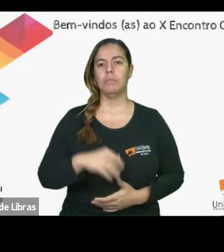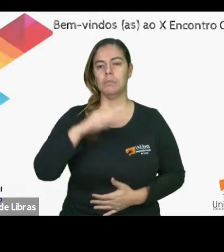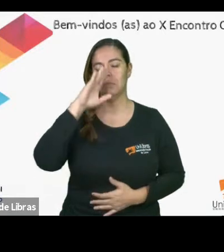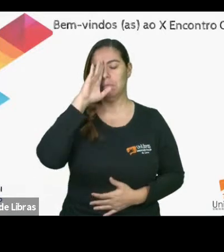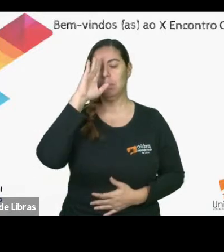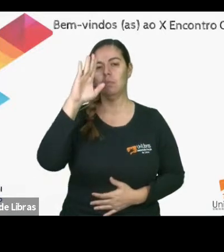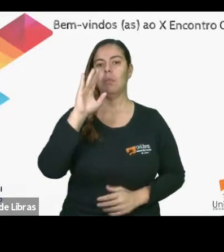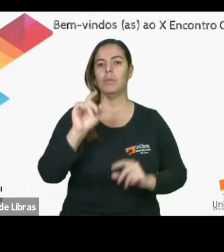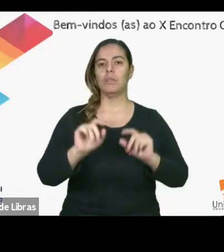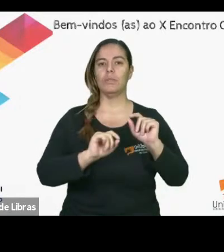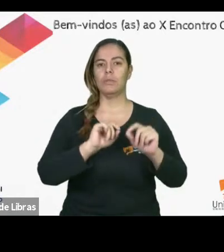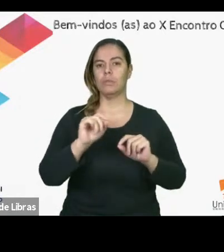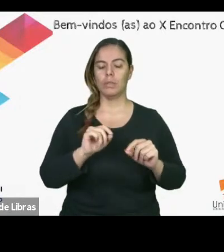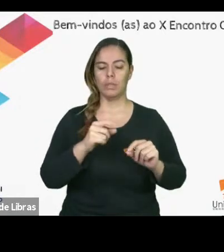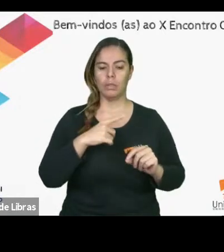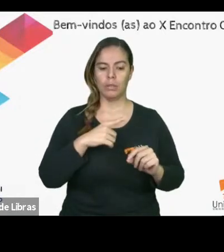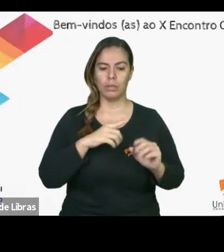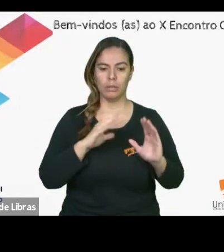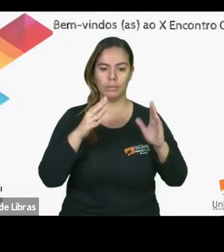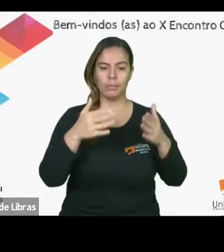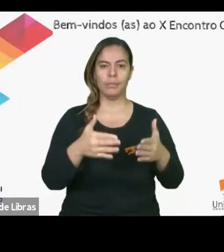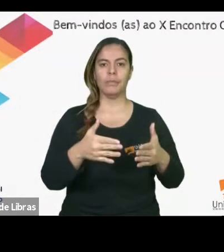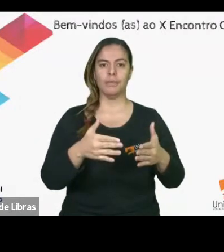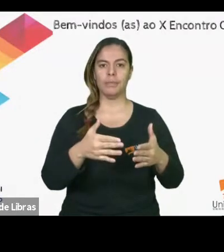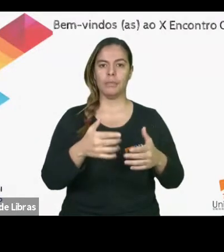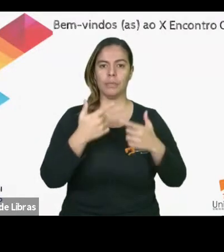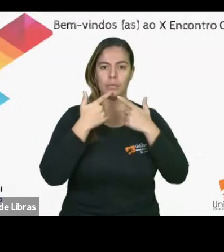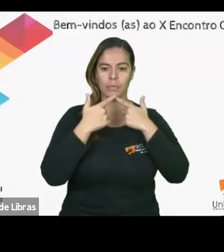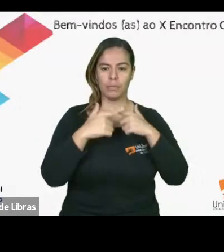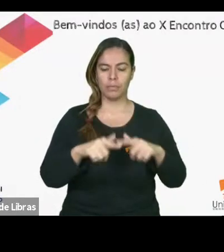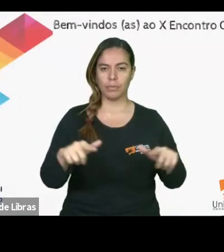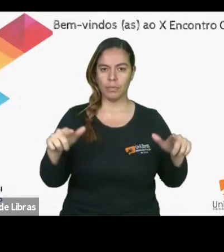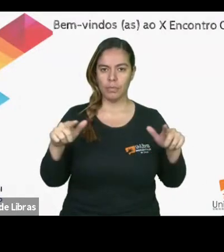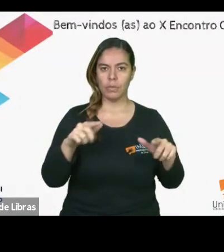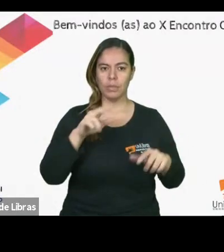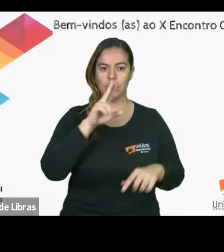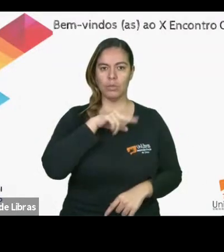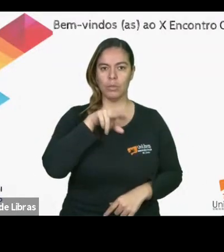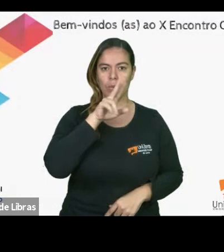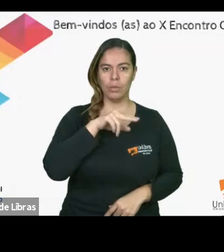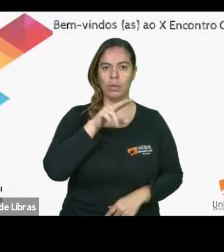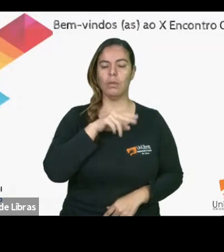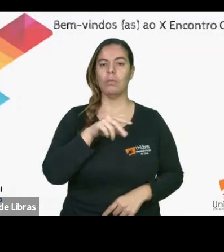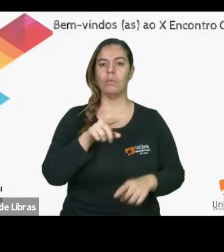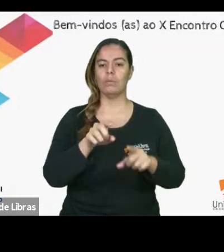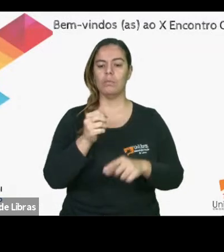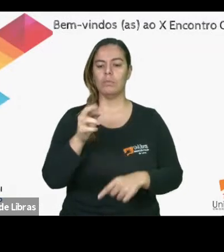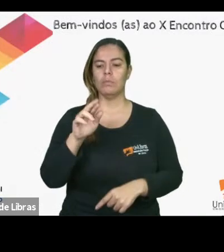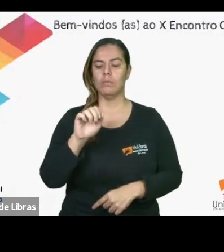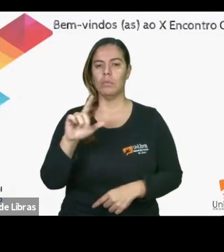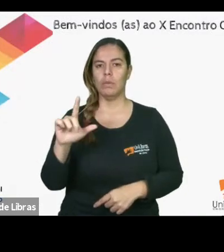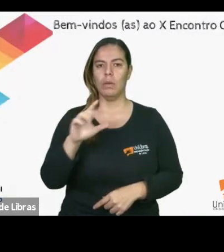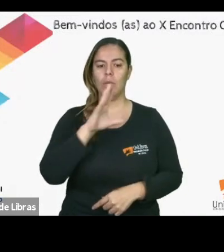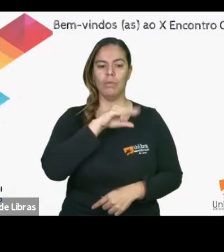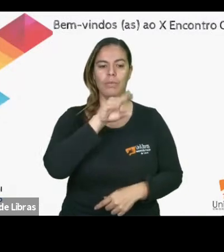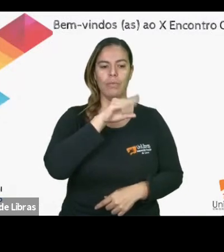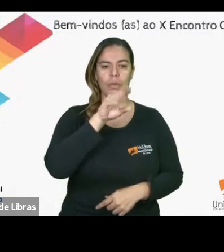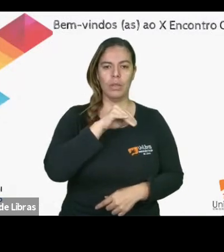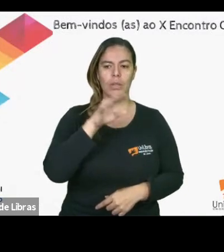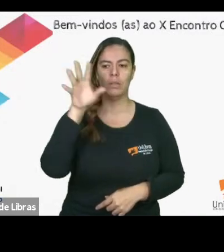principalmente no que diz respeito à passagem da linguagem oral à oral, a linguagem falada e